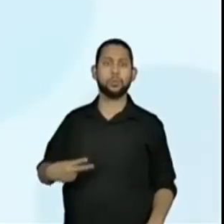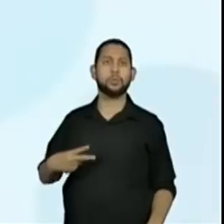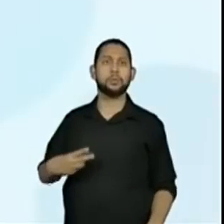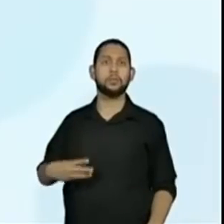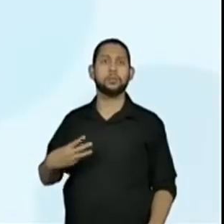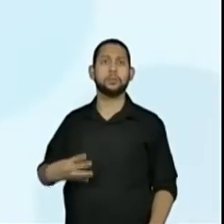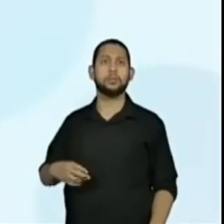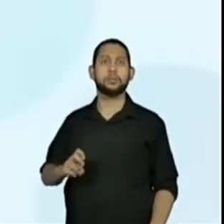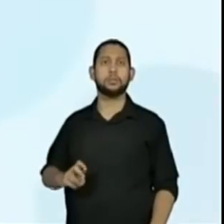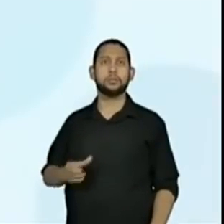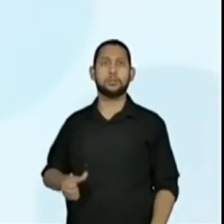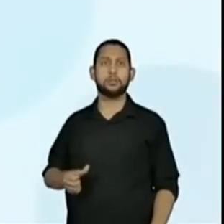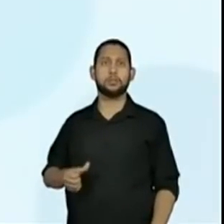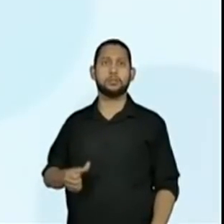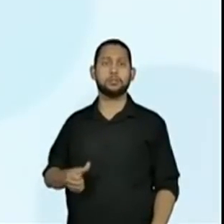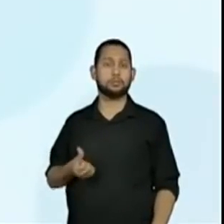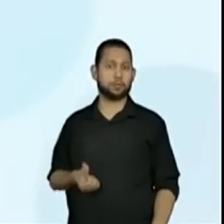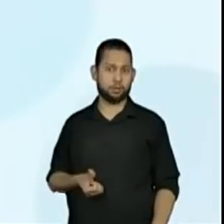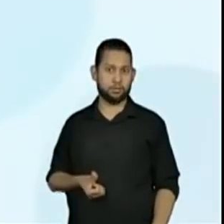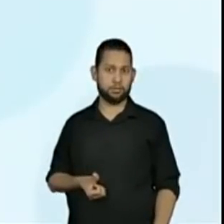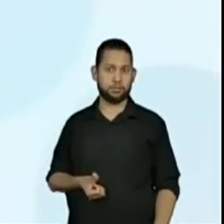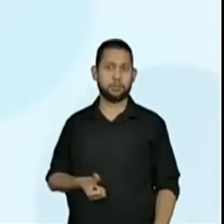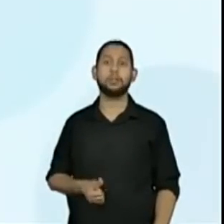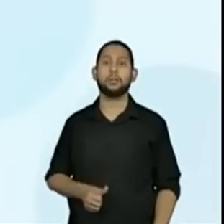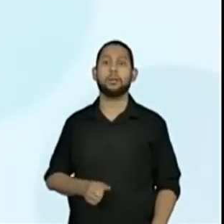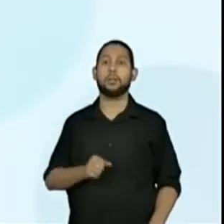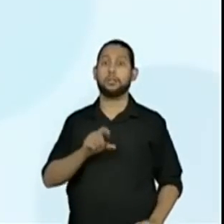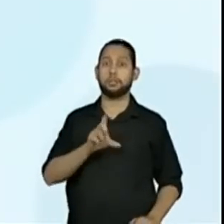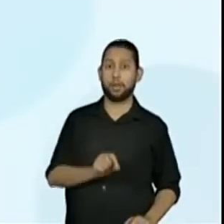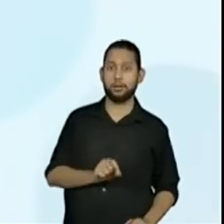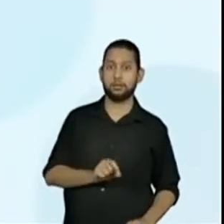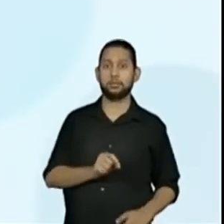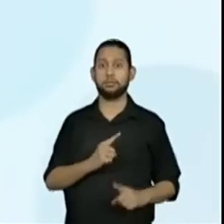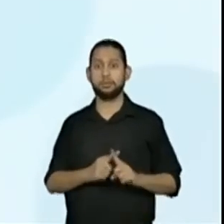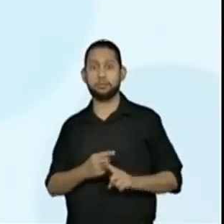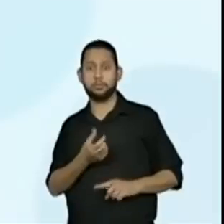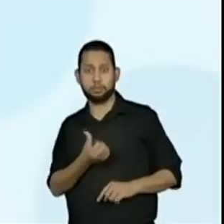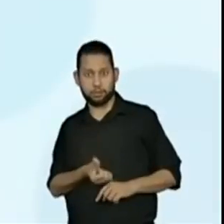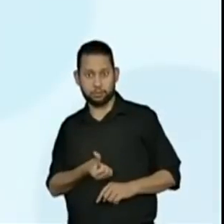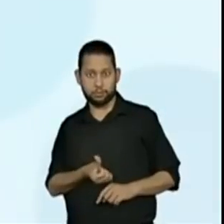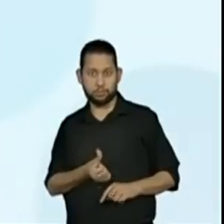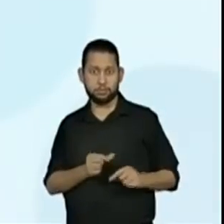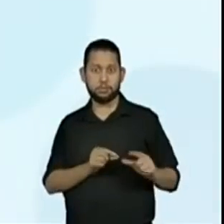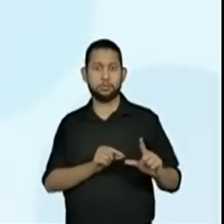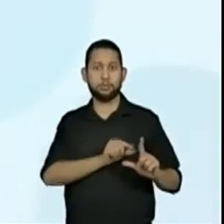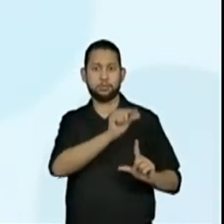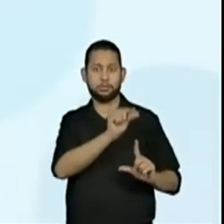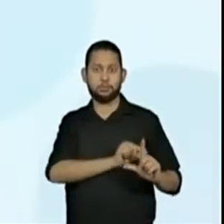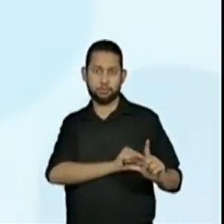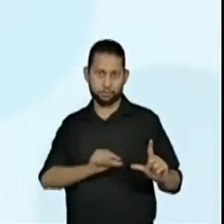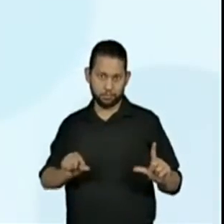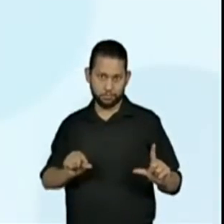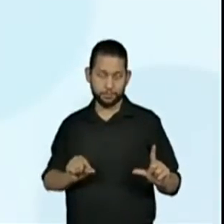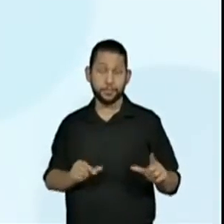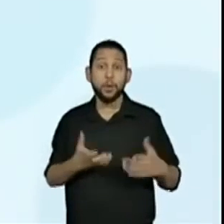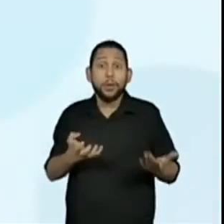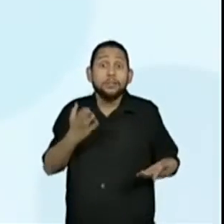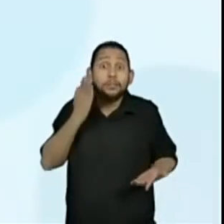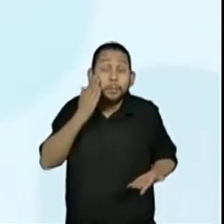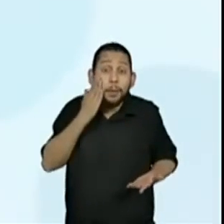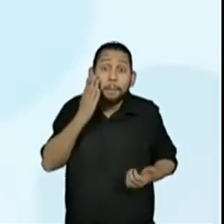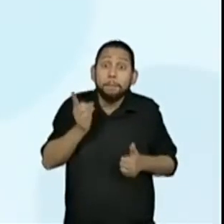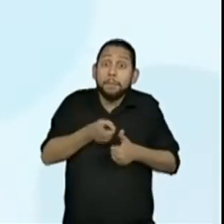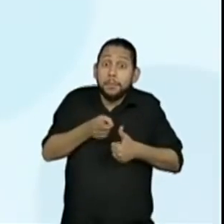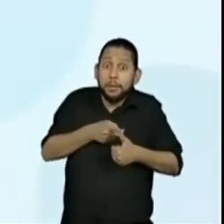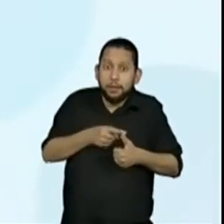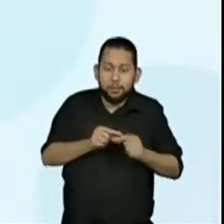2 3 4 5 6 6 m para calcular o perímetro eu vou